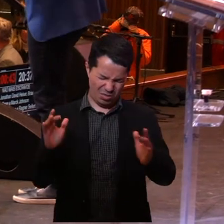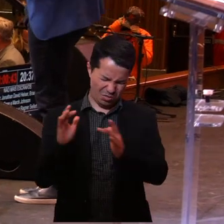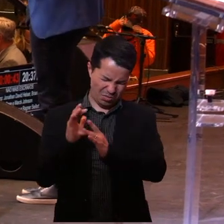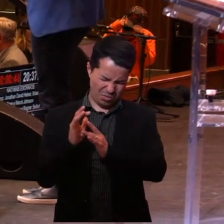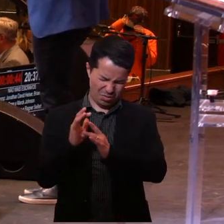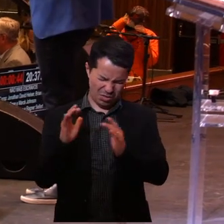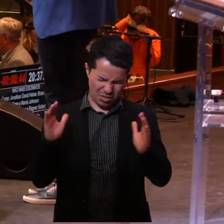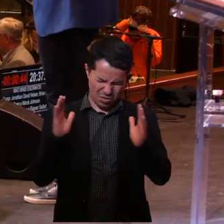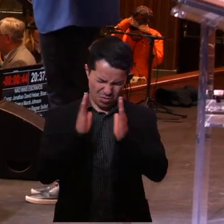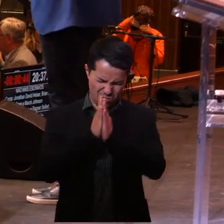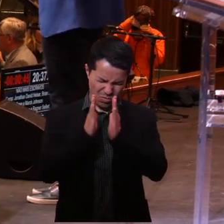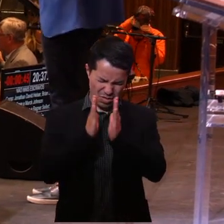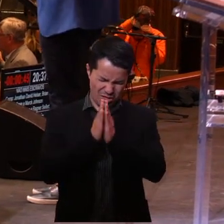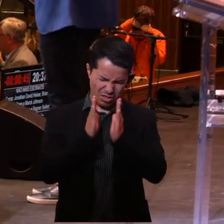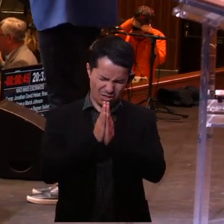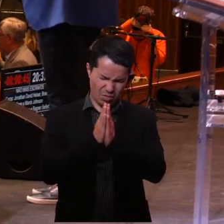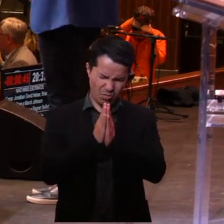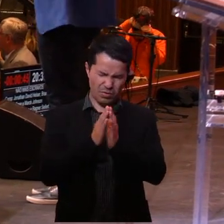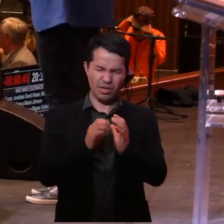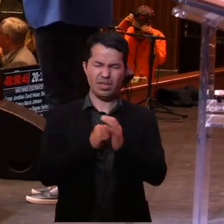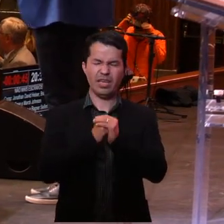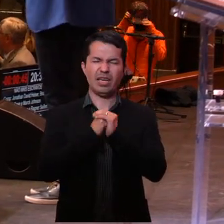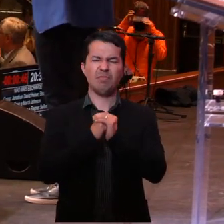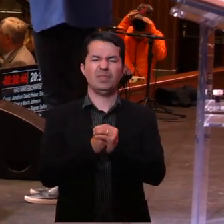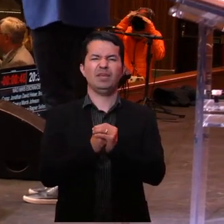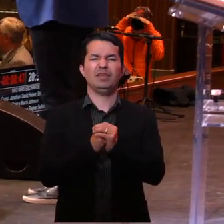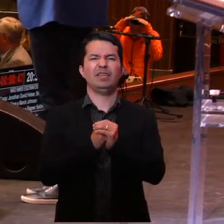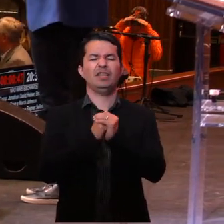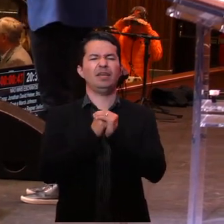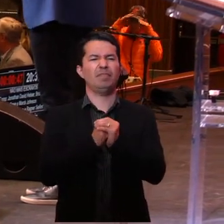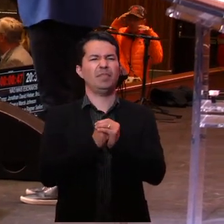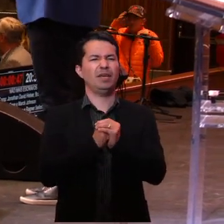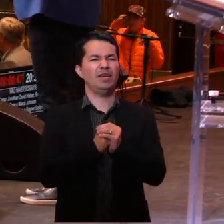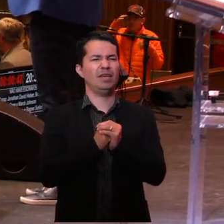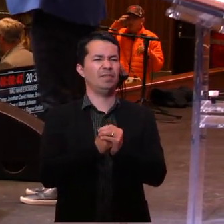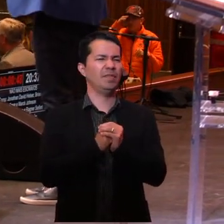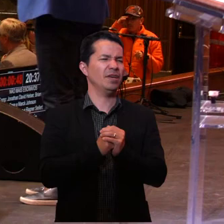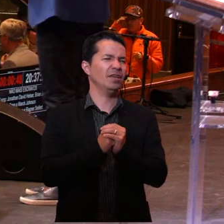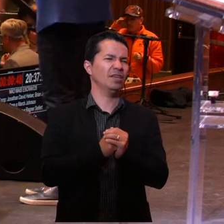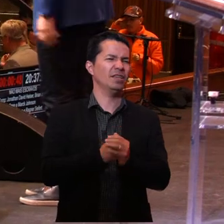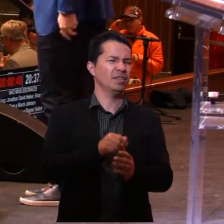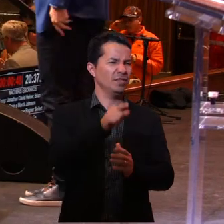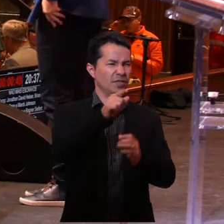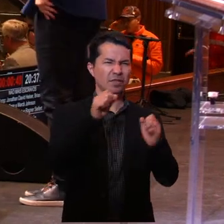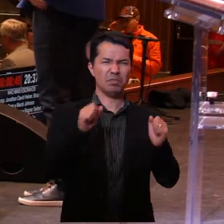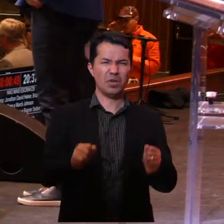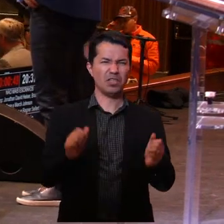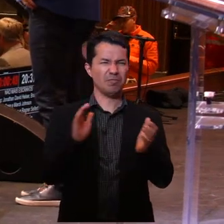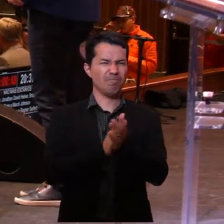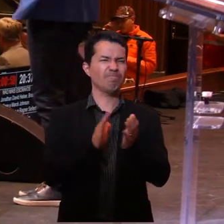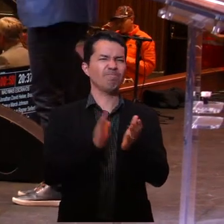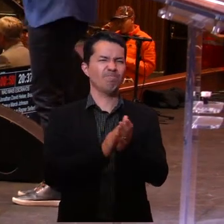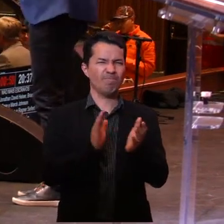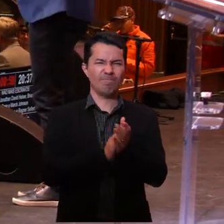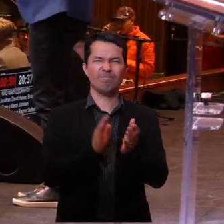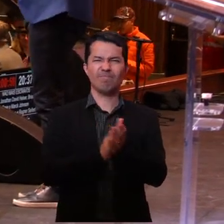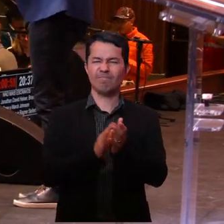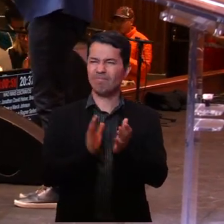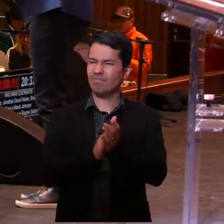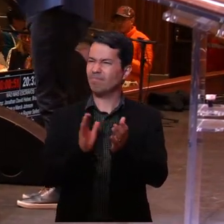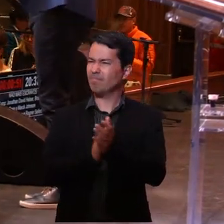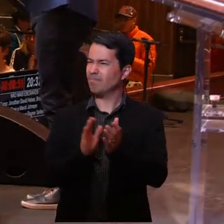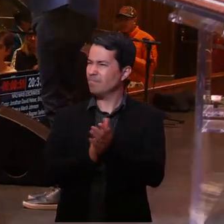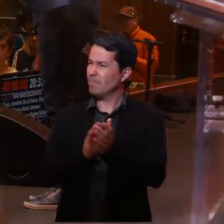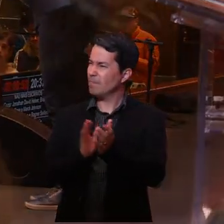oramos. Amém, amém, Você pode aplaudir bem forte. Você que está aqui na